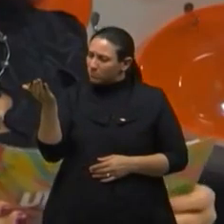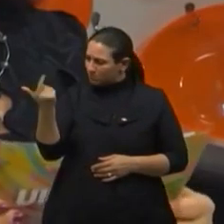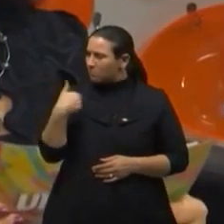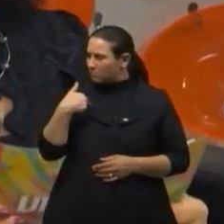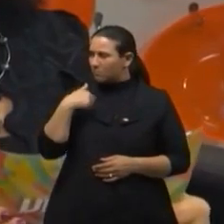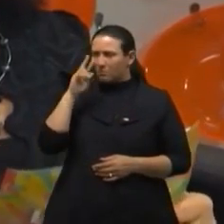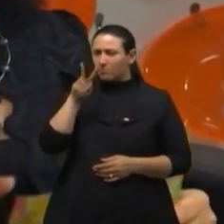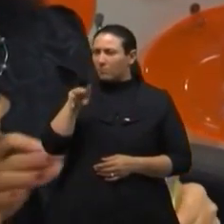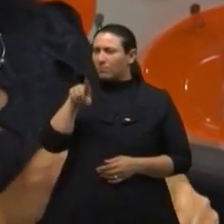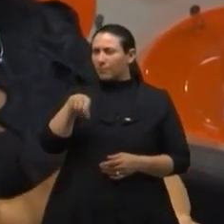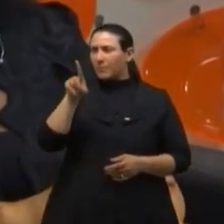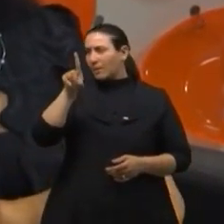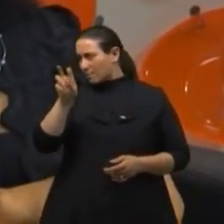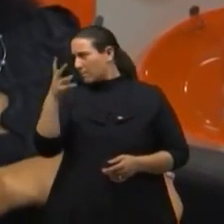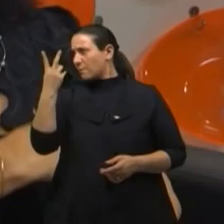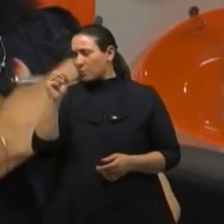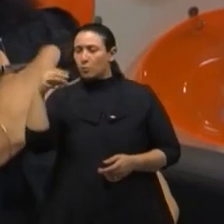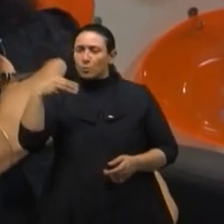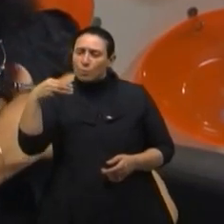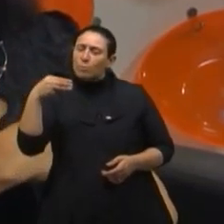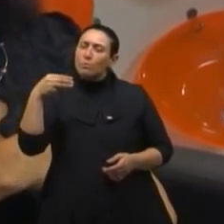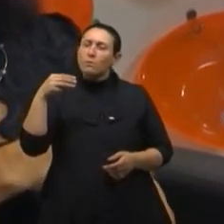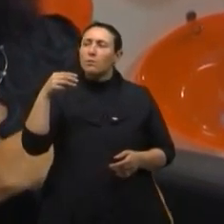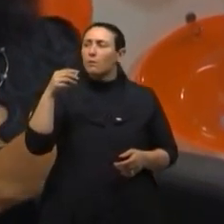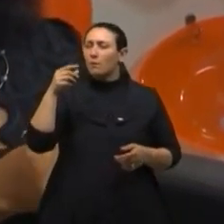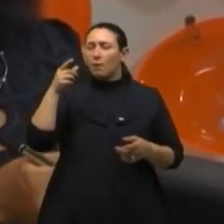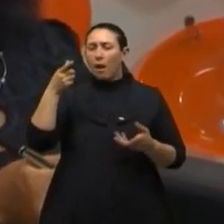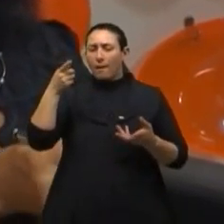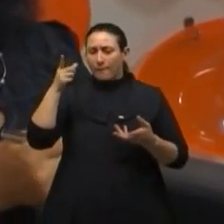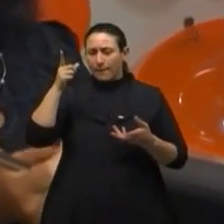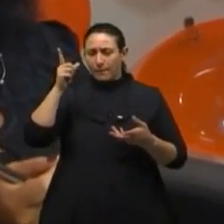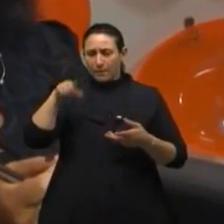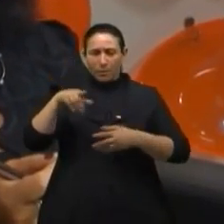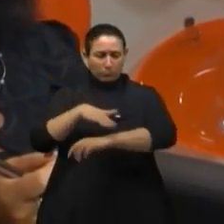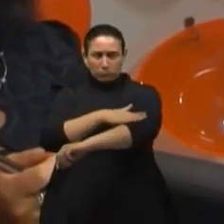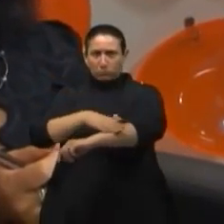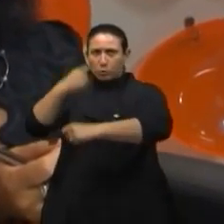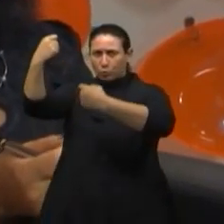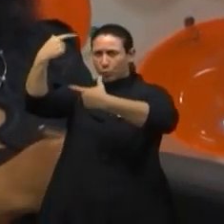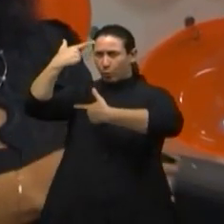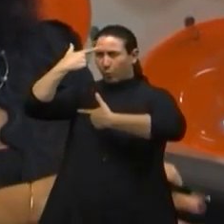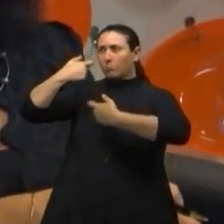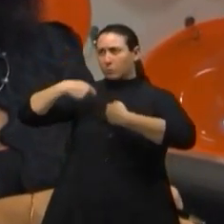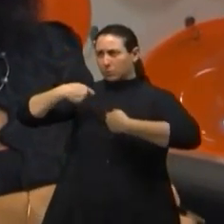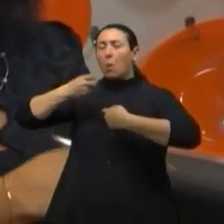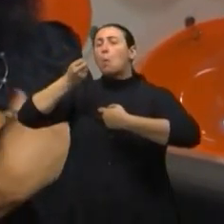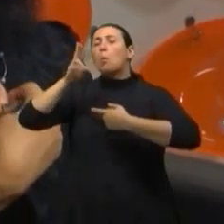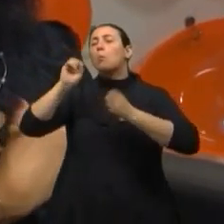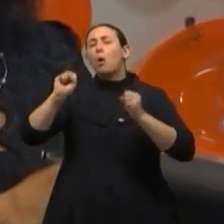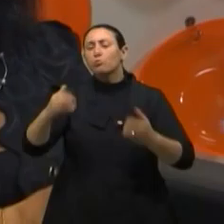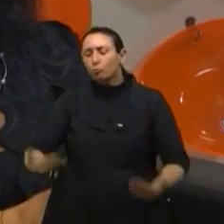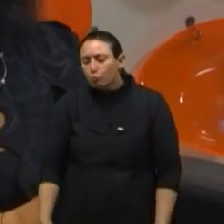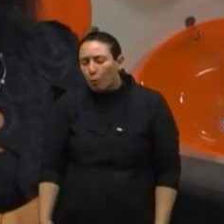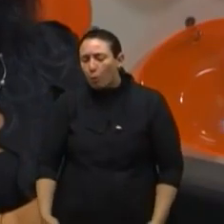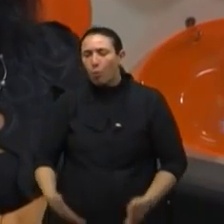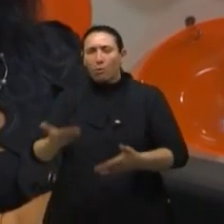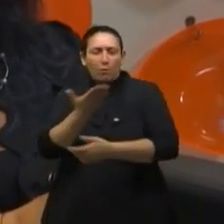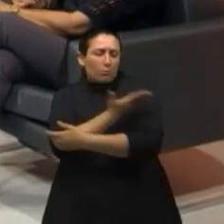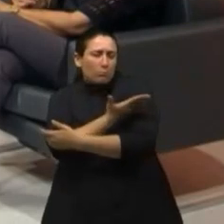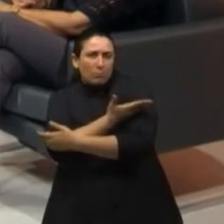nesses 15 20 minutos e a porção de pele amostra tem que ser grande pode estar só de bermuda e uma blusinha